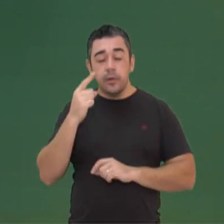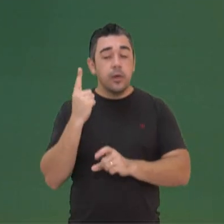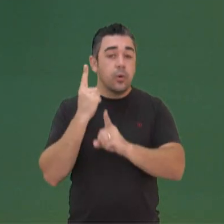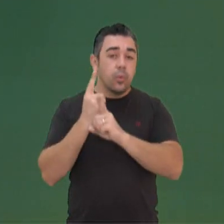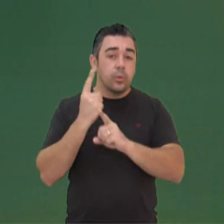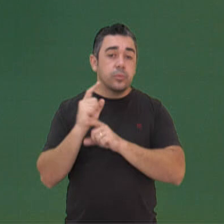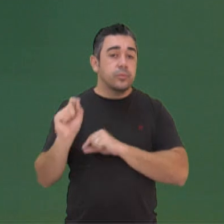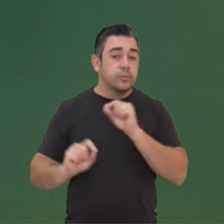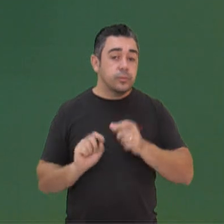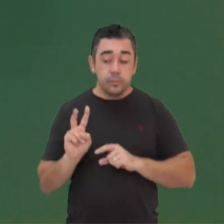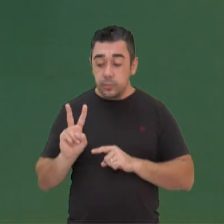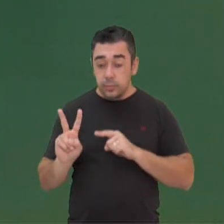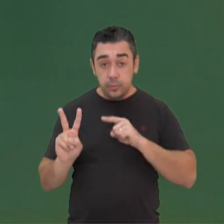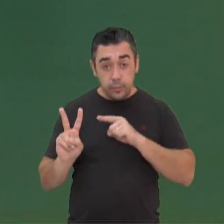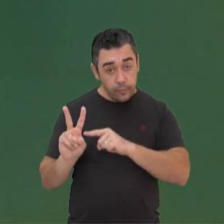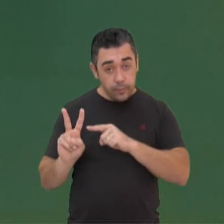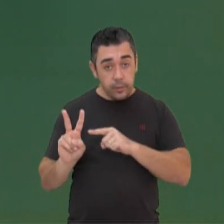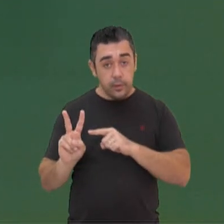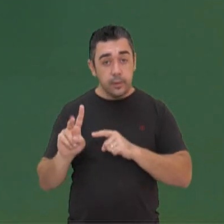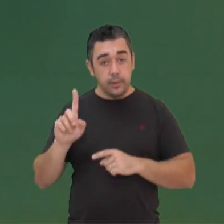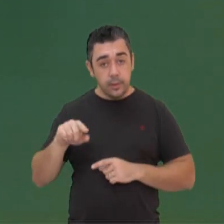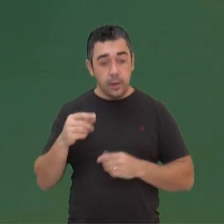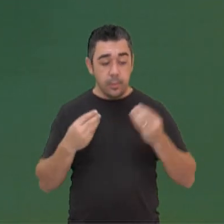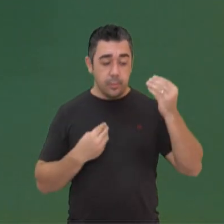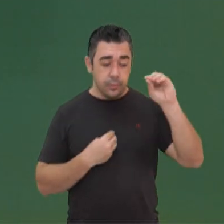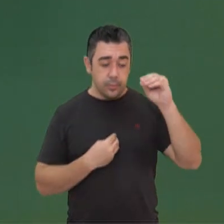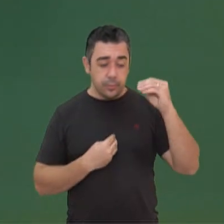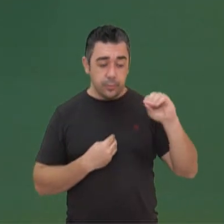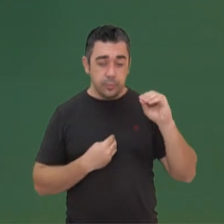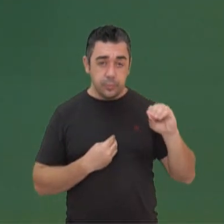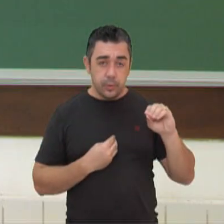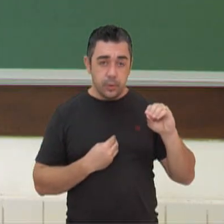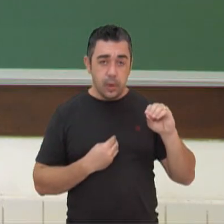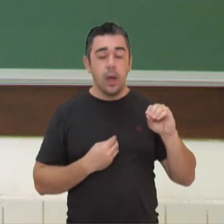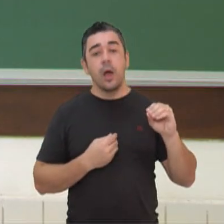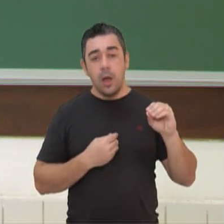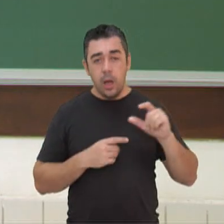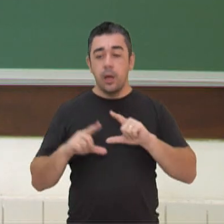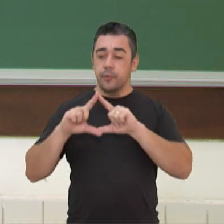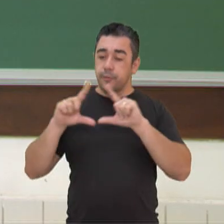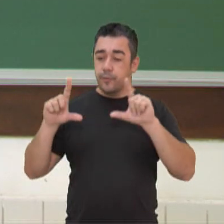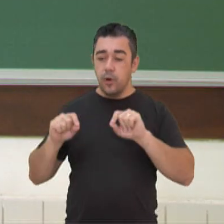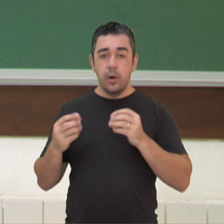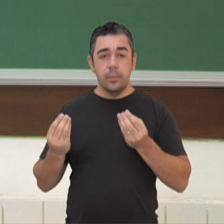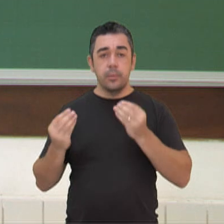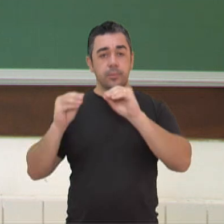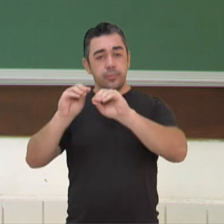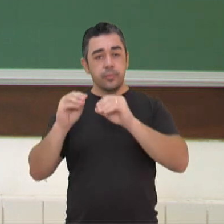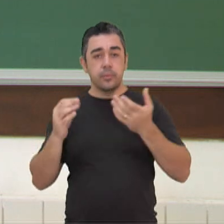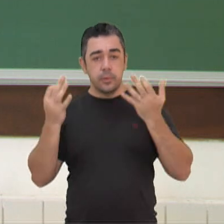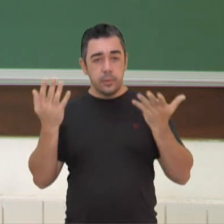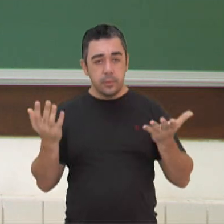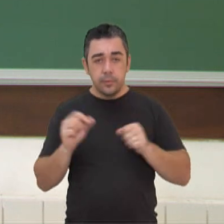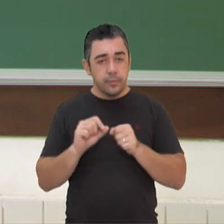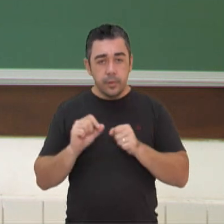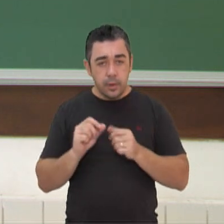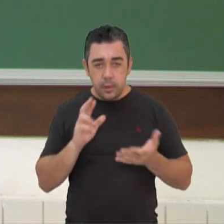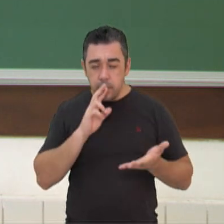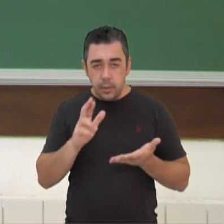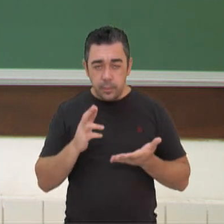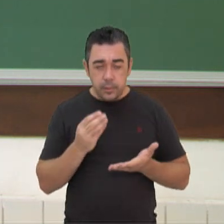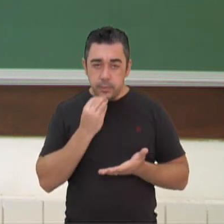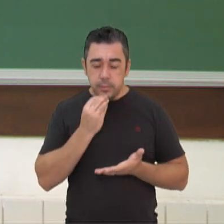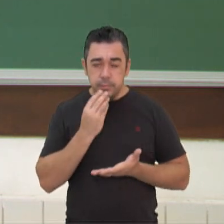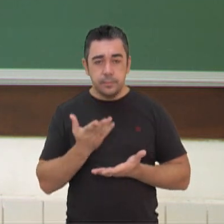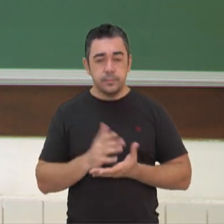representa o potencial elétrico, anota aqui na tua tabelinha e depois você corre atrás da equação correspondente e tenta responder